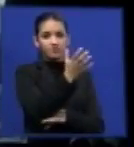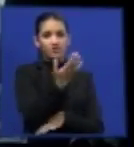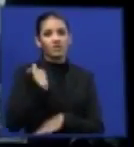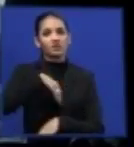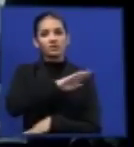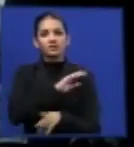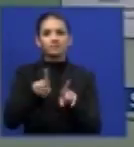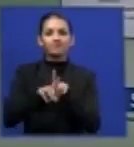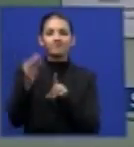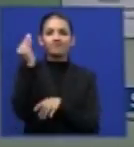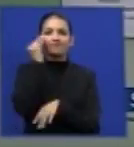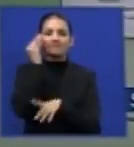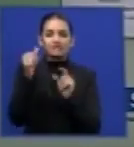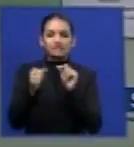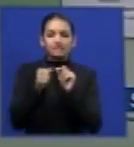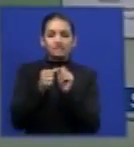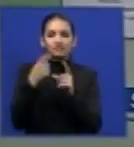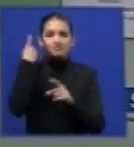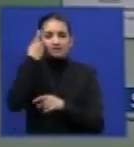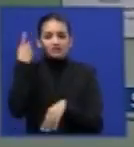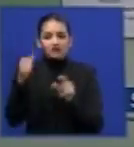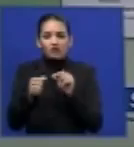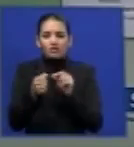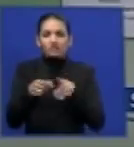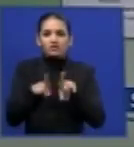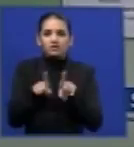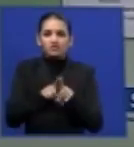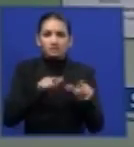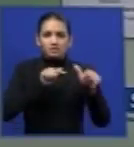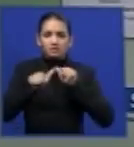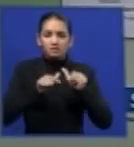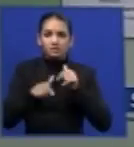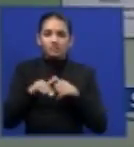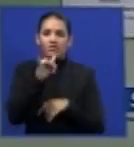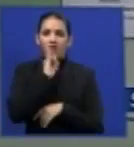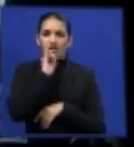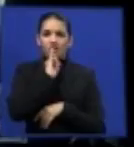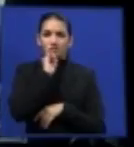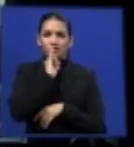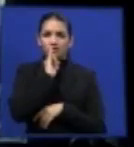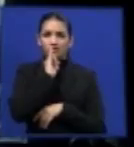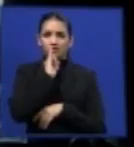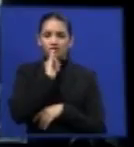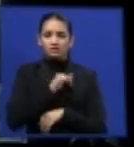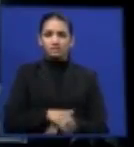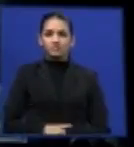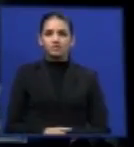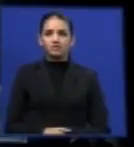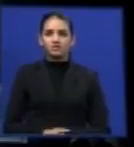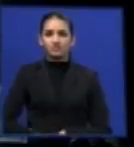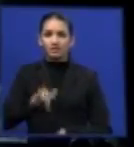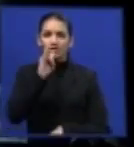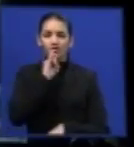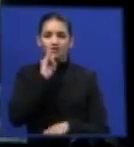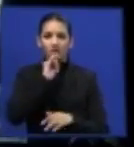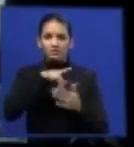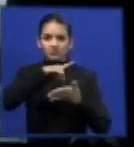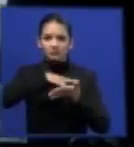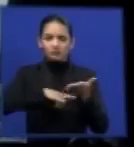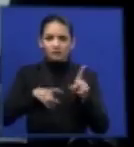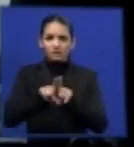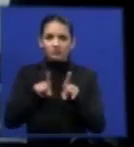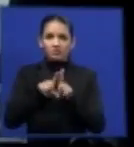atuar nessa área por exemplo numa das licenças ambientais do arco